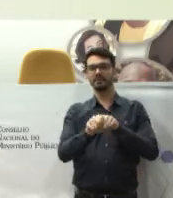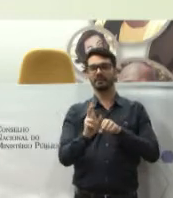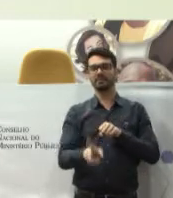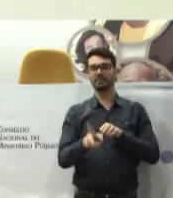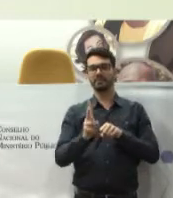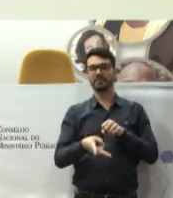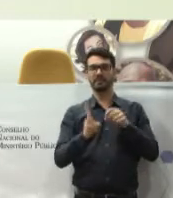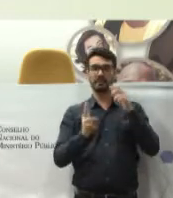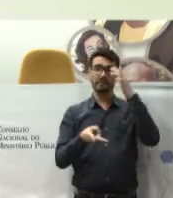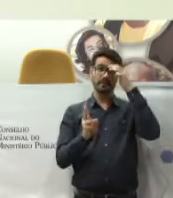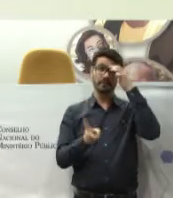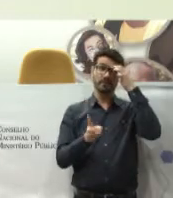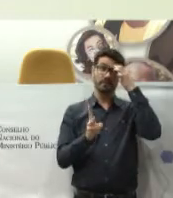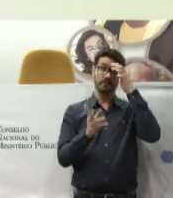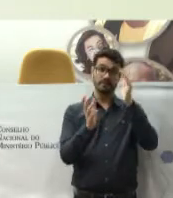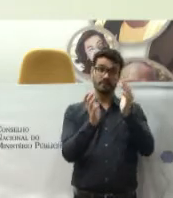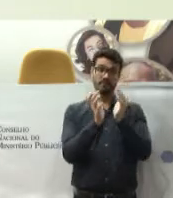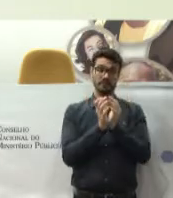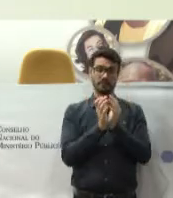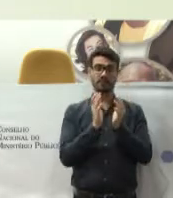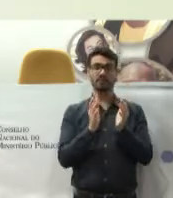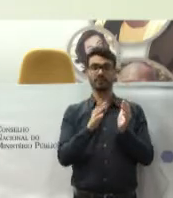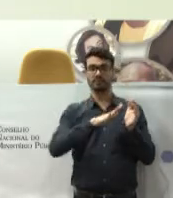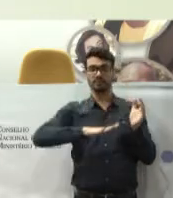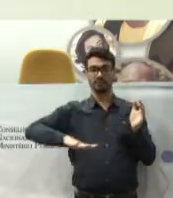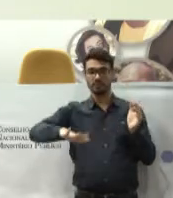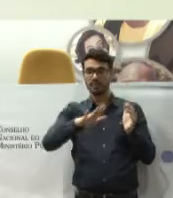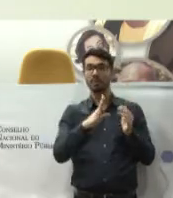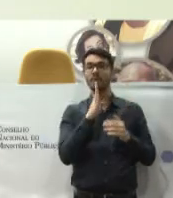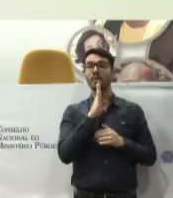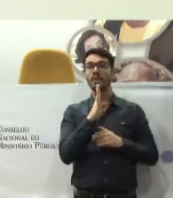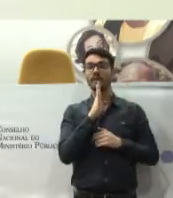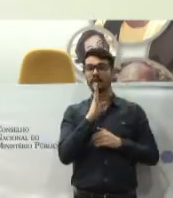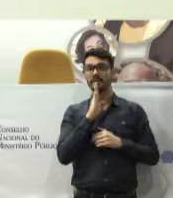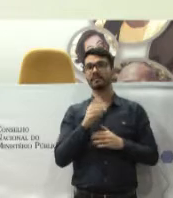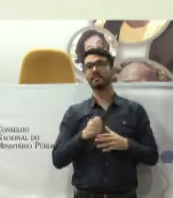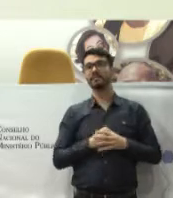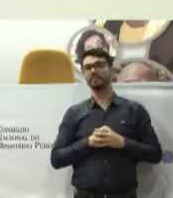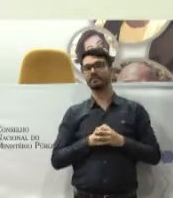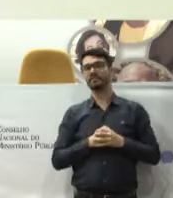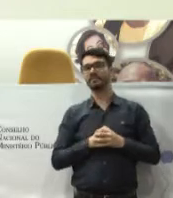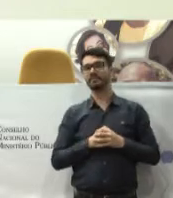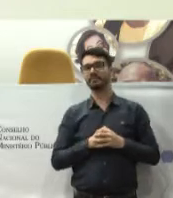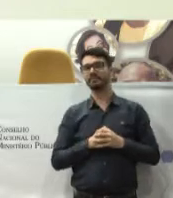permanente para montar equipes e conhecer os adversários.